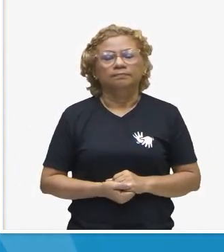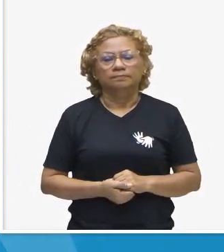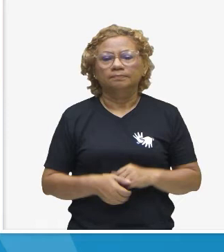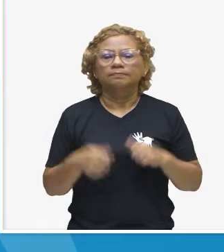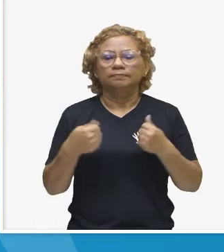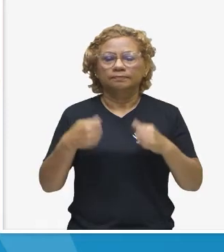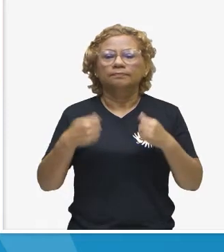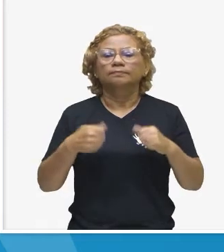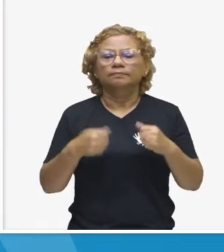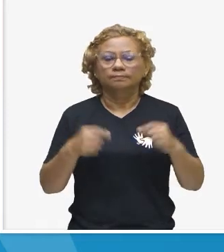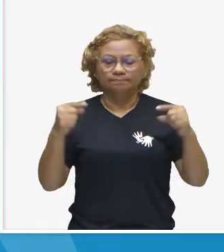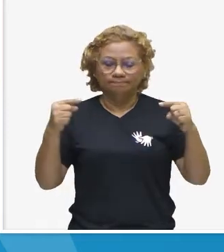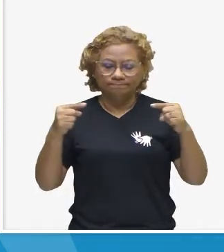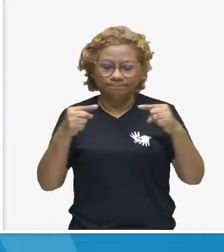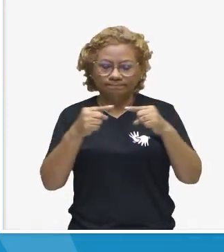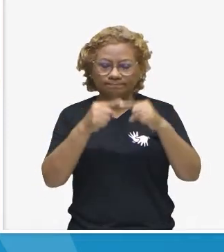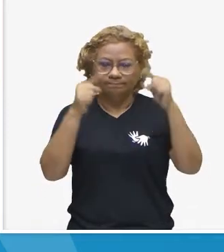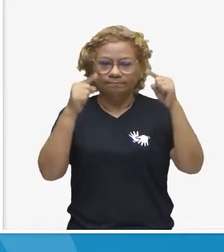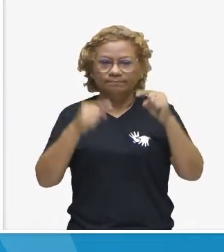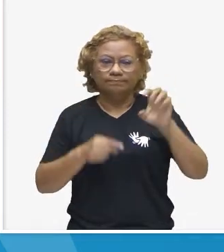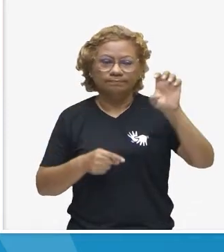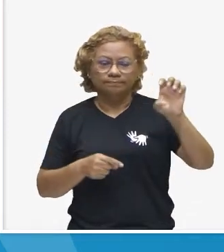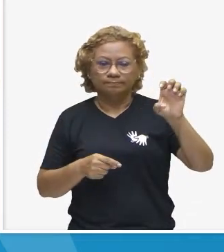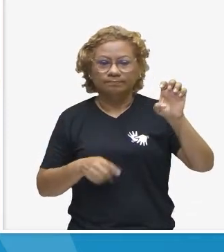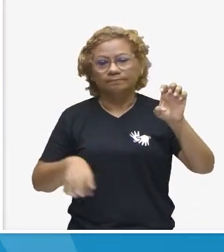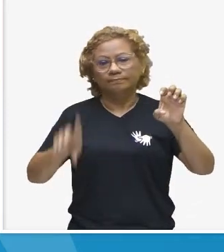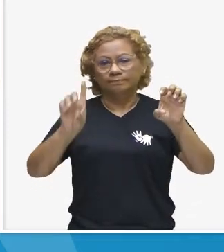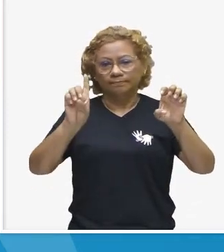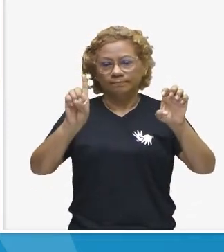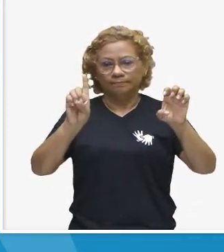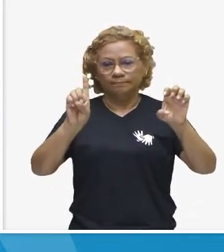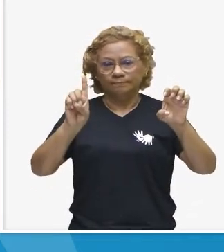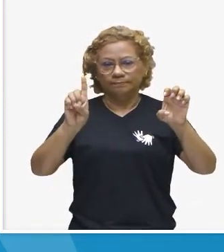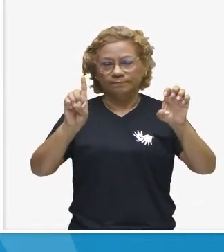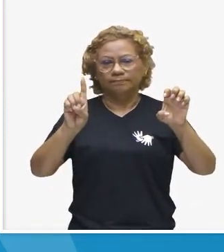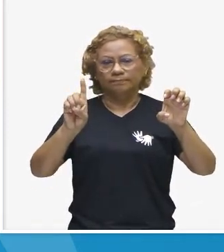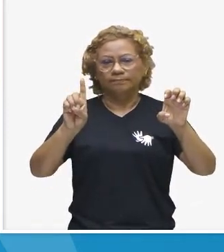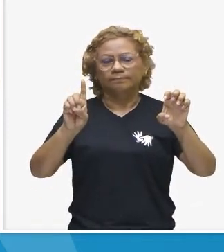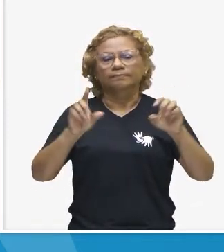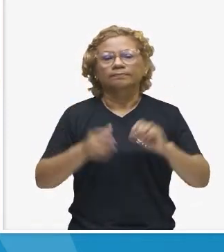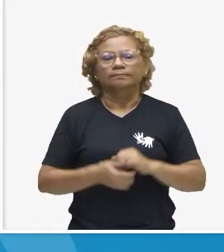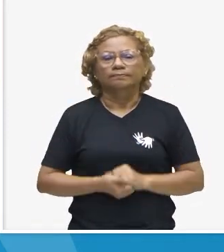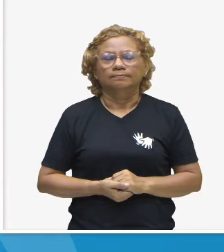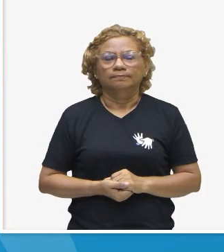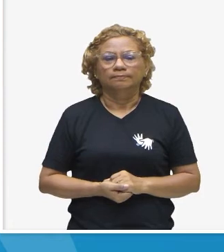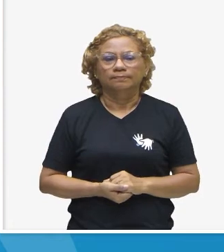embaixo do lado direito. Eles se correspondem.